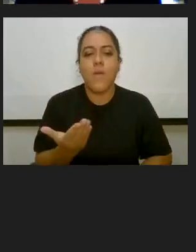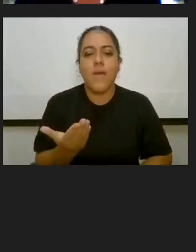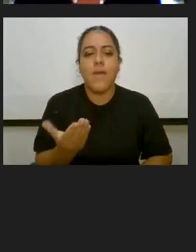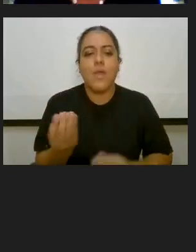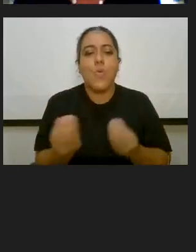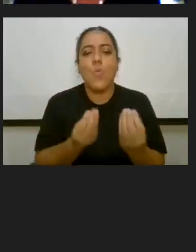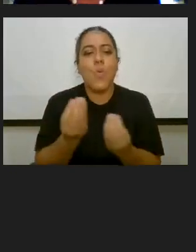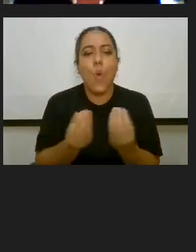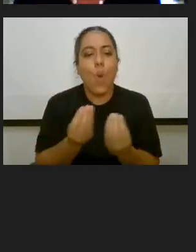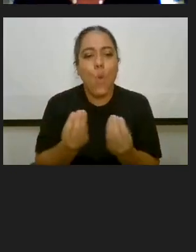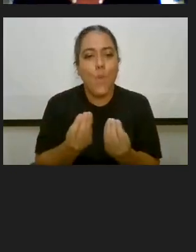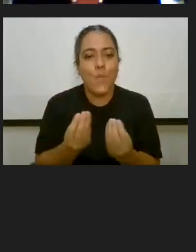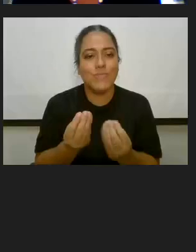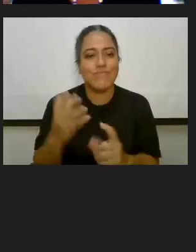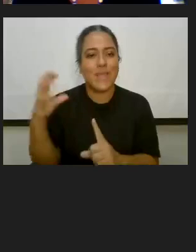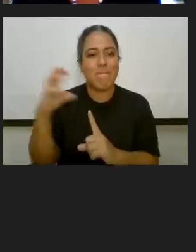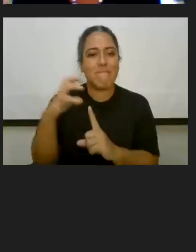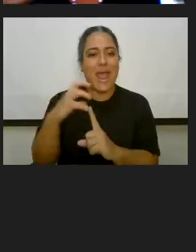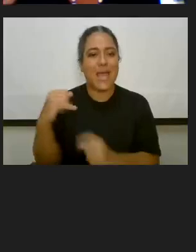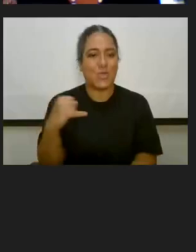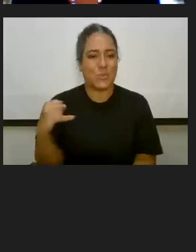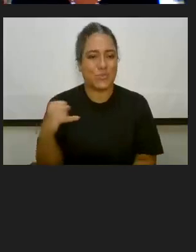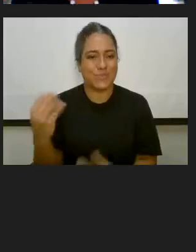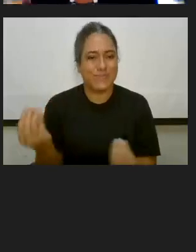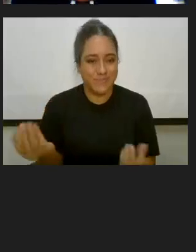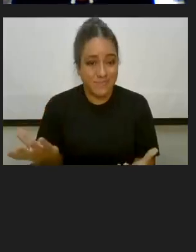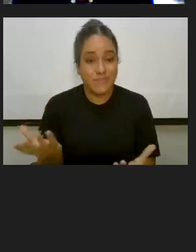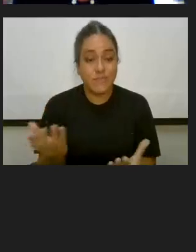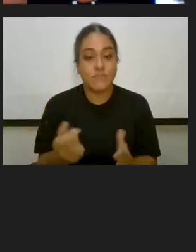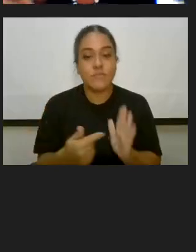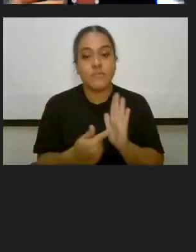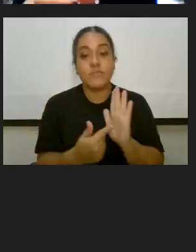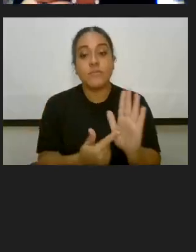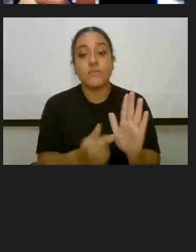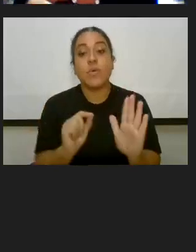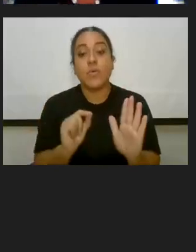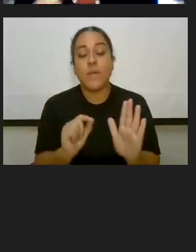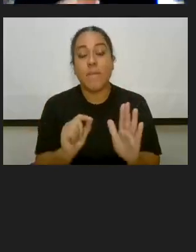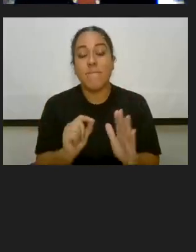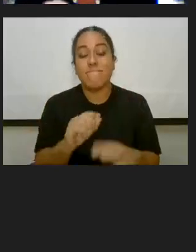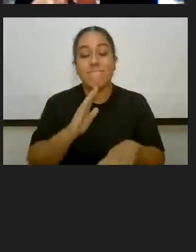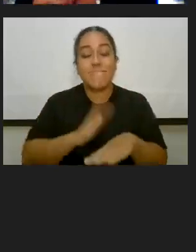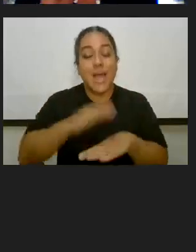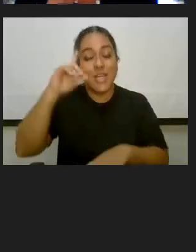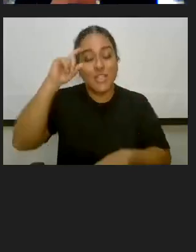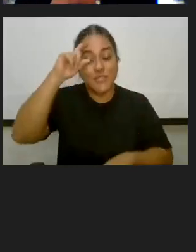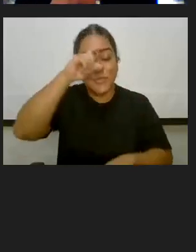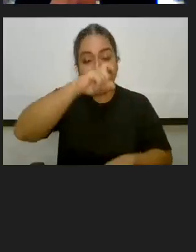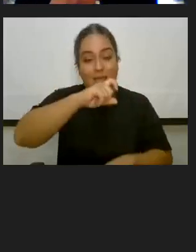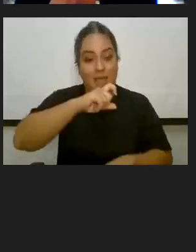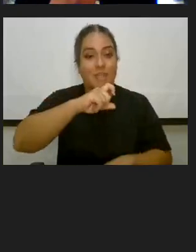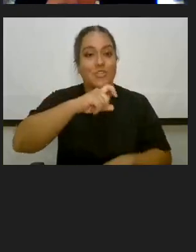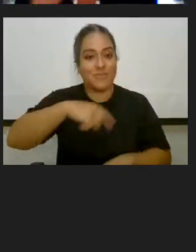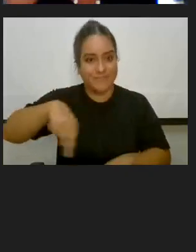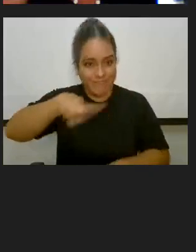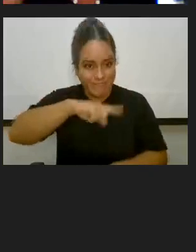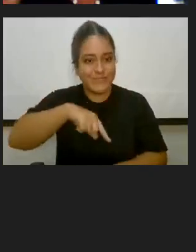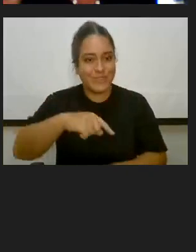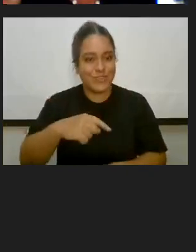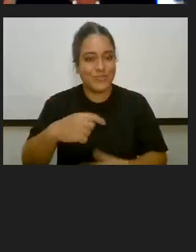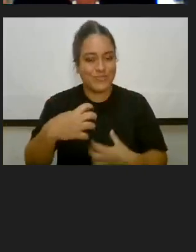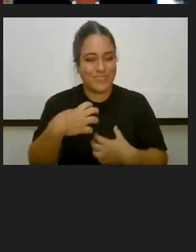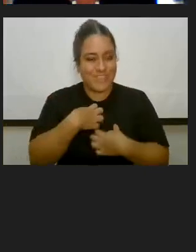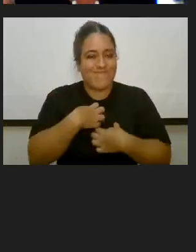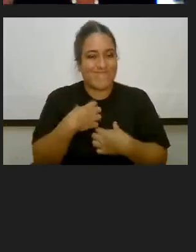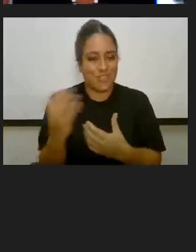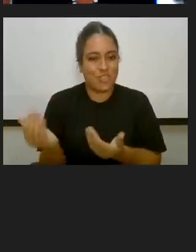esses impactos. E aí vale o destaque que as maiores dificuldades que esses jovens apontam, gente,